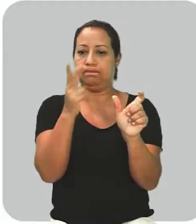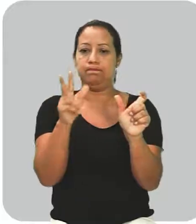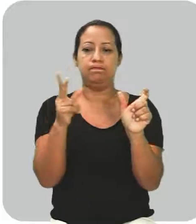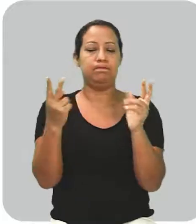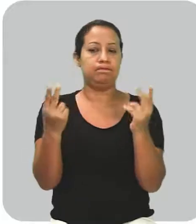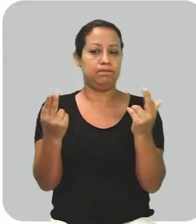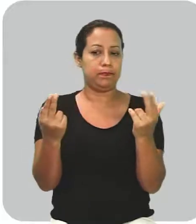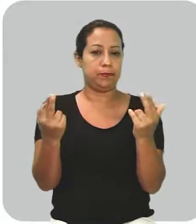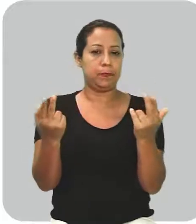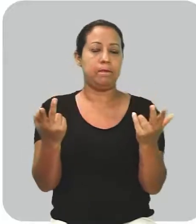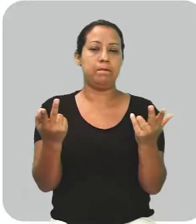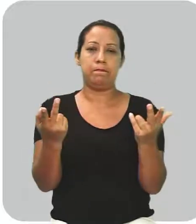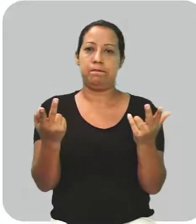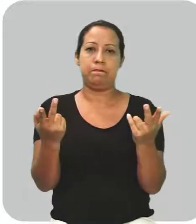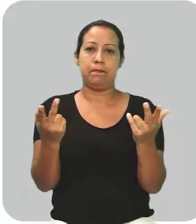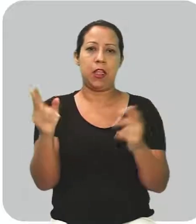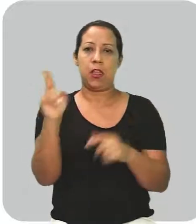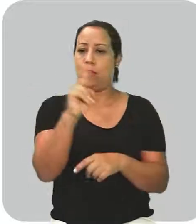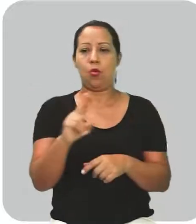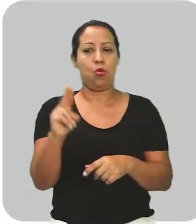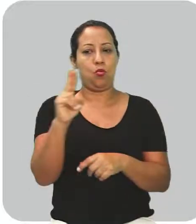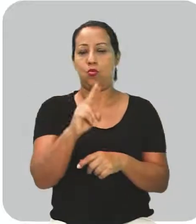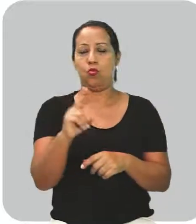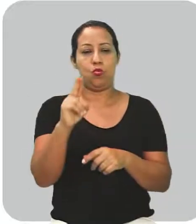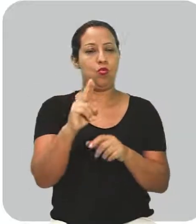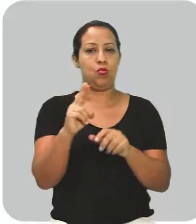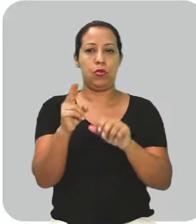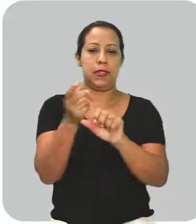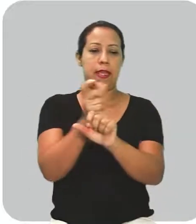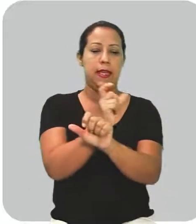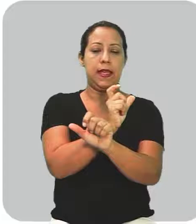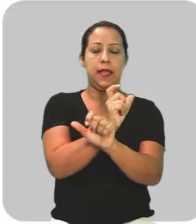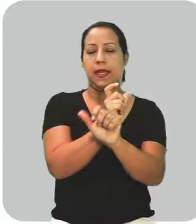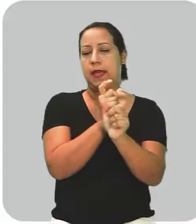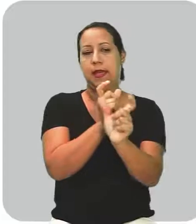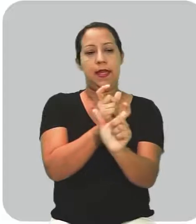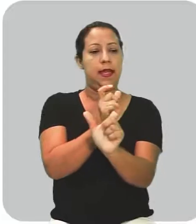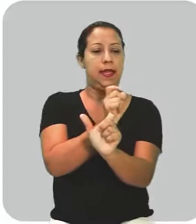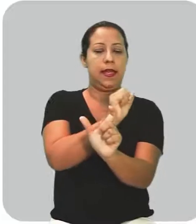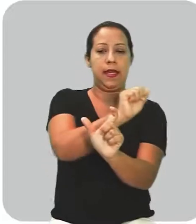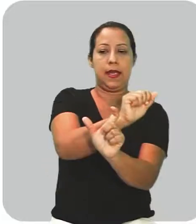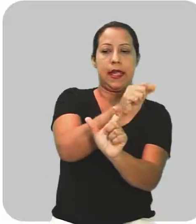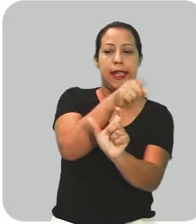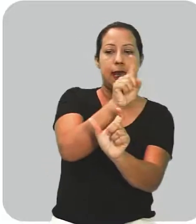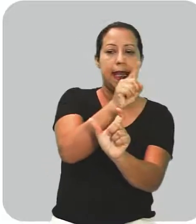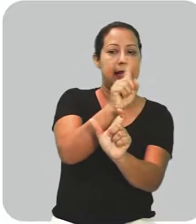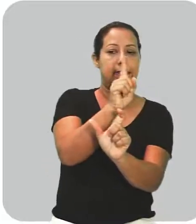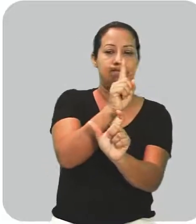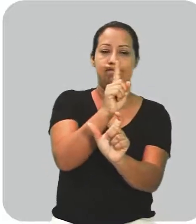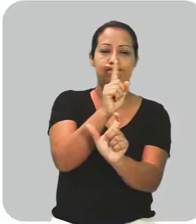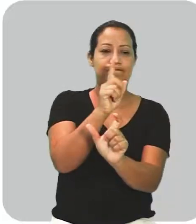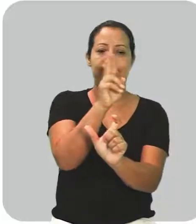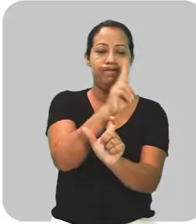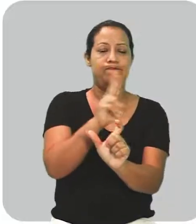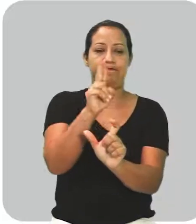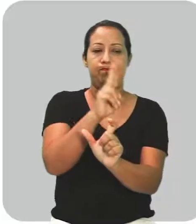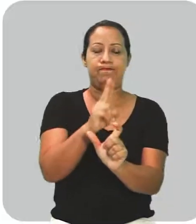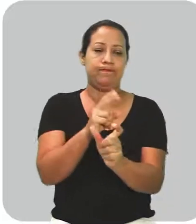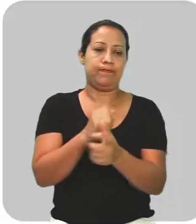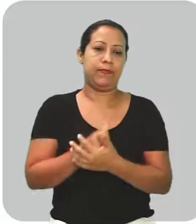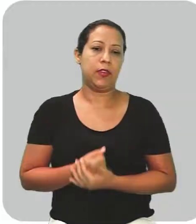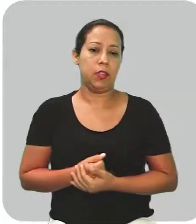crase. Ficou face a face com o ladrão. Dia a dia,